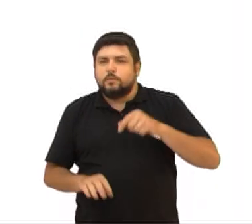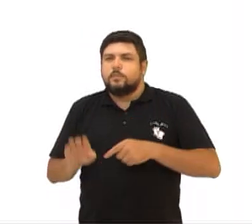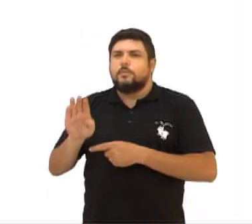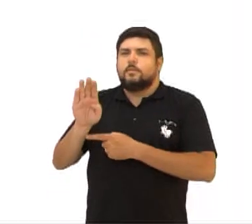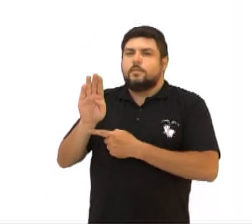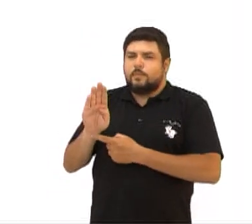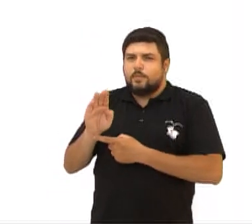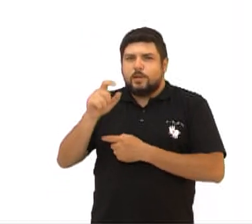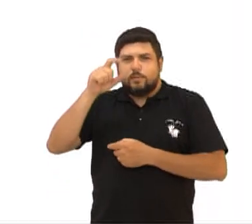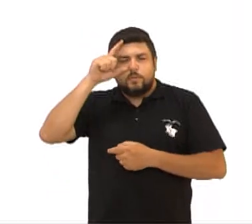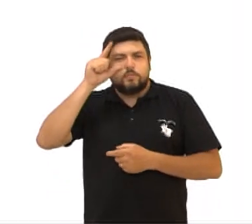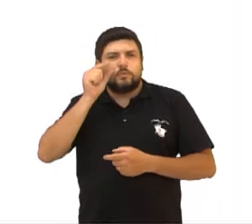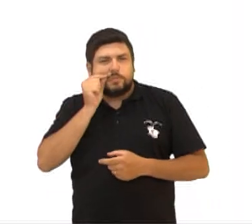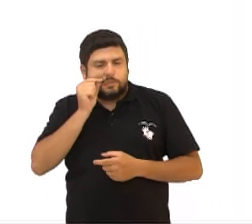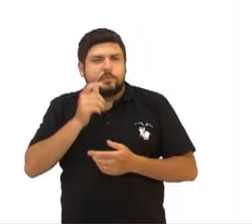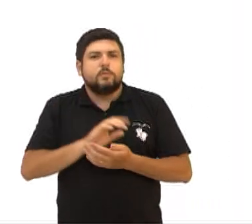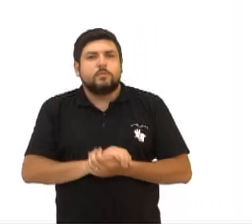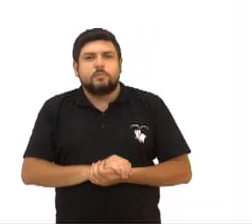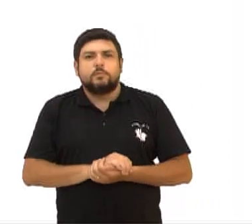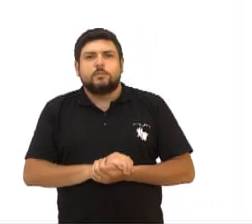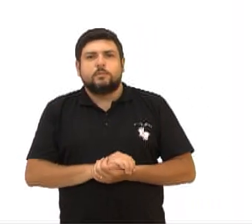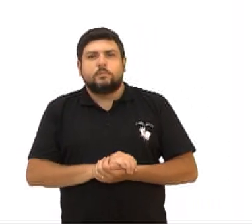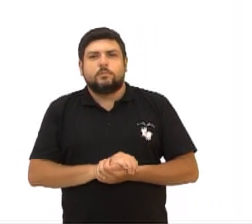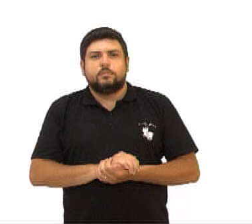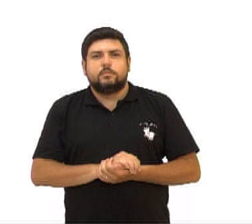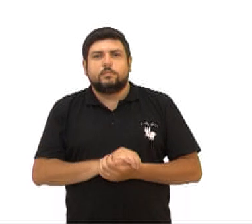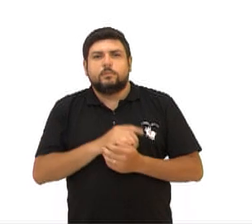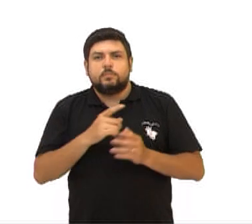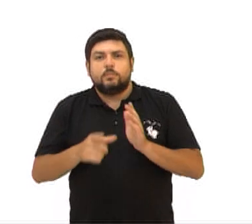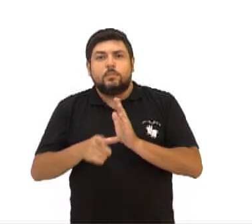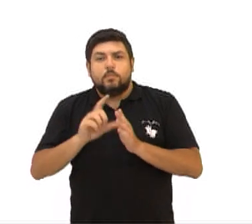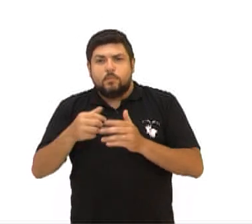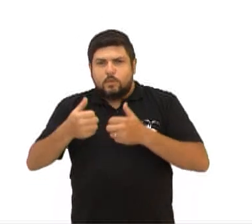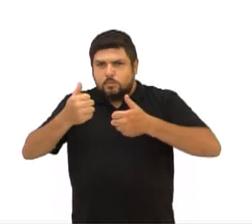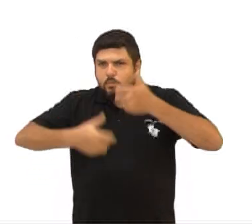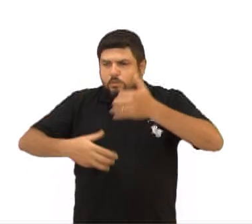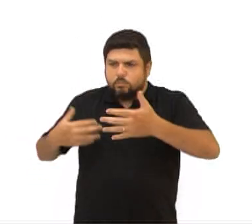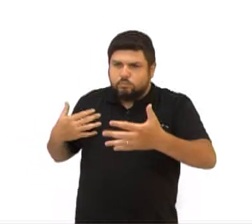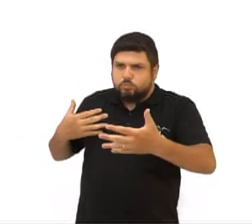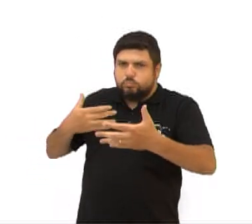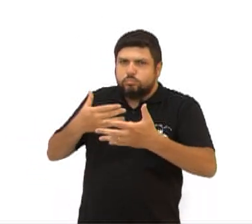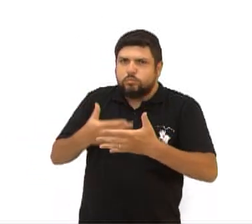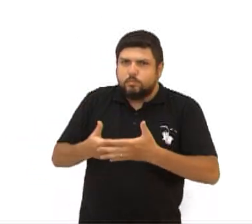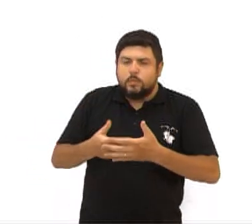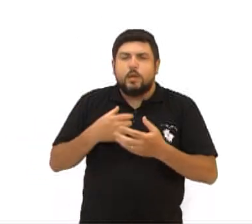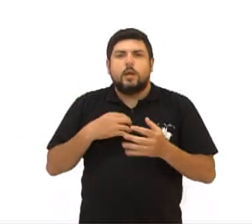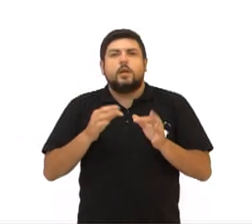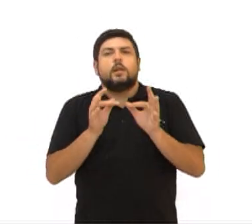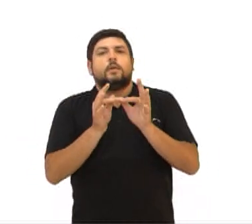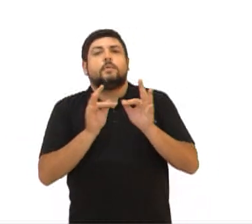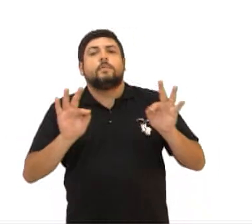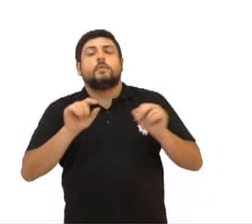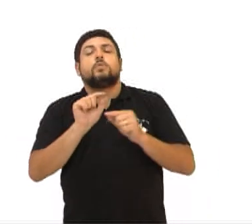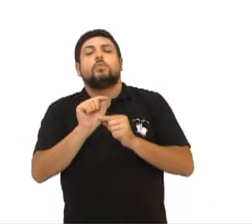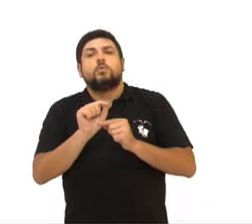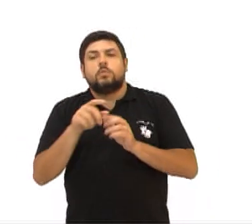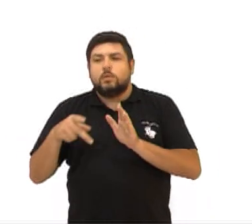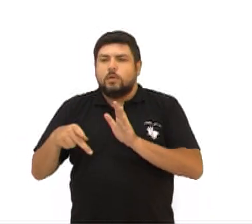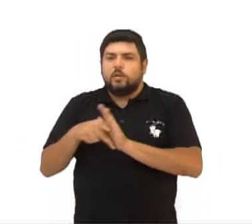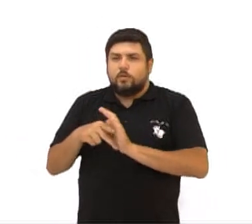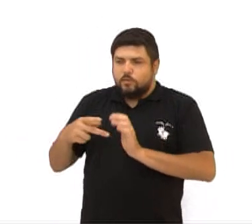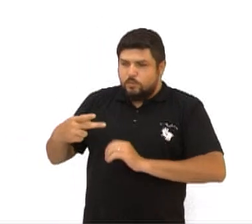Walter Benjamin. A partir de tudo isso que a gente falou até agora, era possível deduzir, né, que essa frase aí era uma frase própria aí